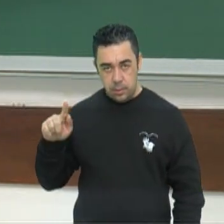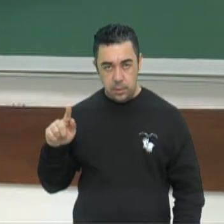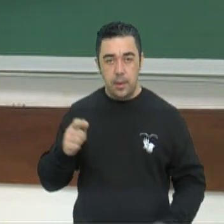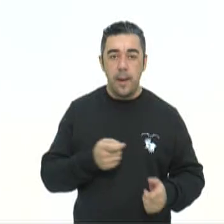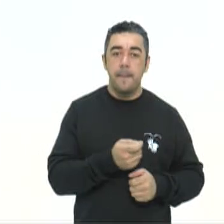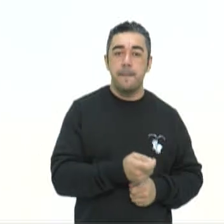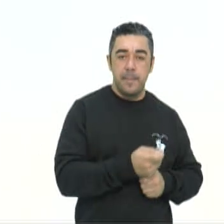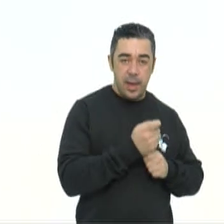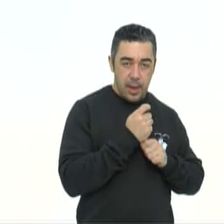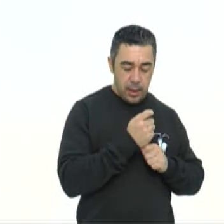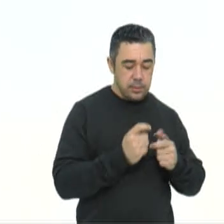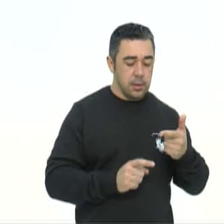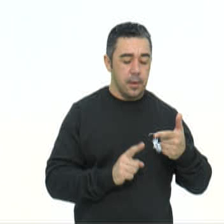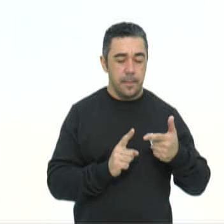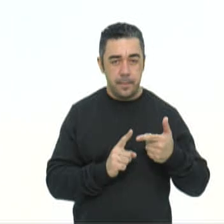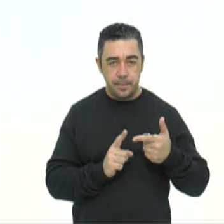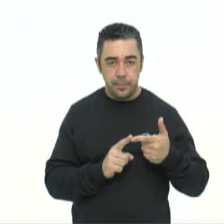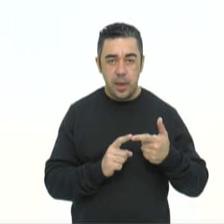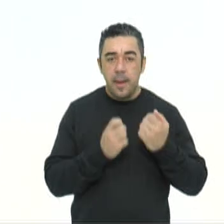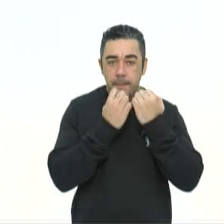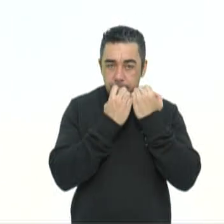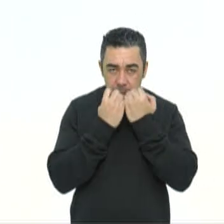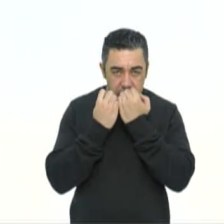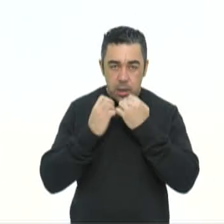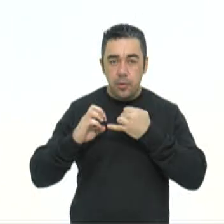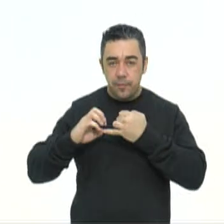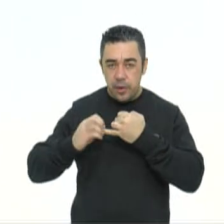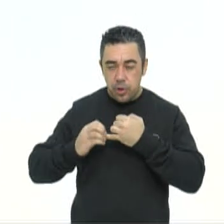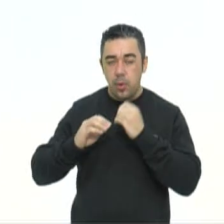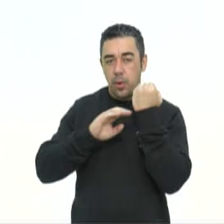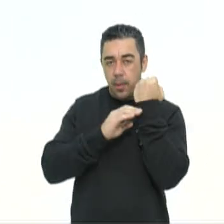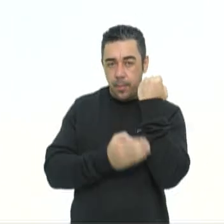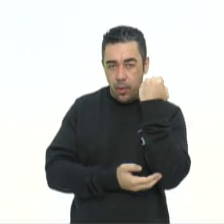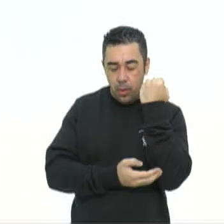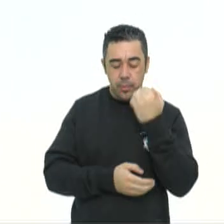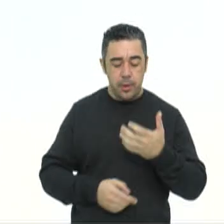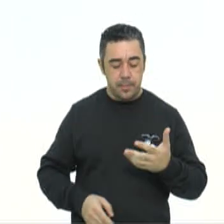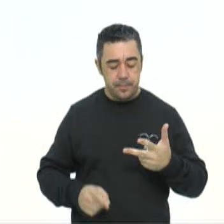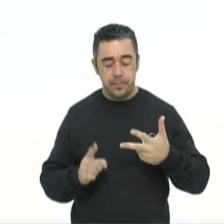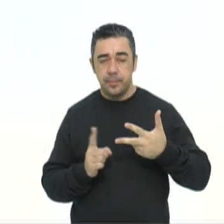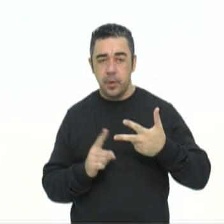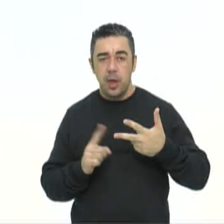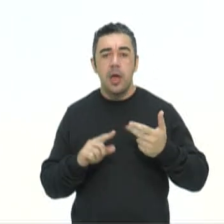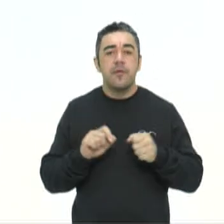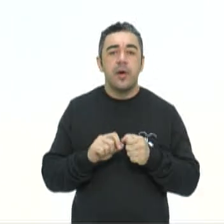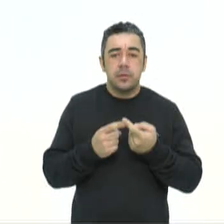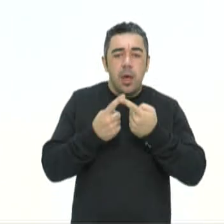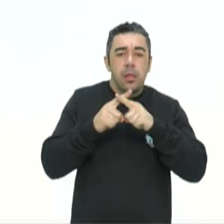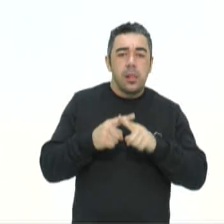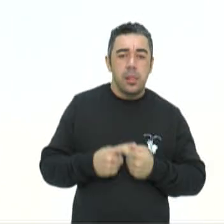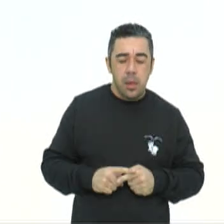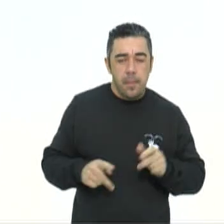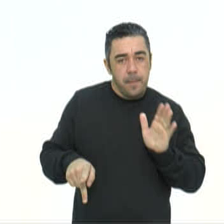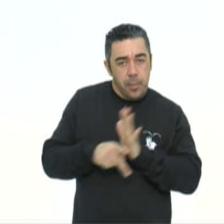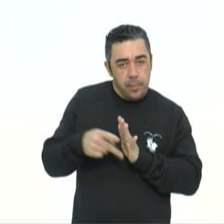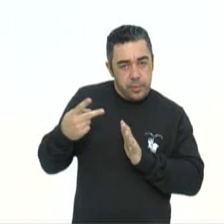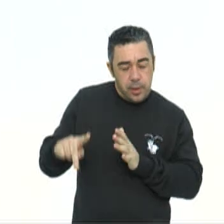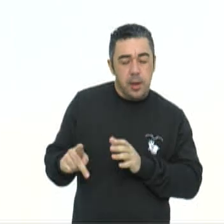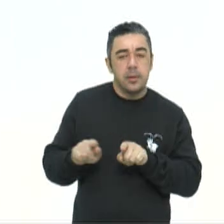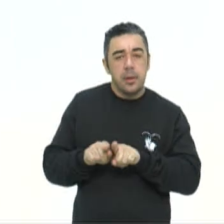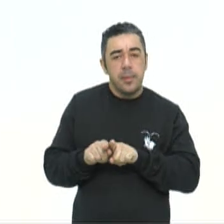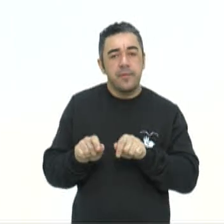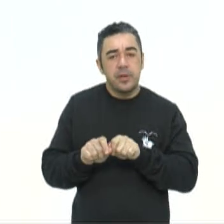pesca, o cultivo de milho, feijão, mandioca e abóbora e a produção de artesanatos e cerâmica, certo?